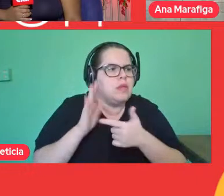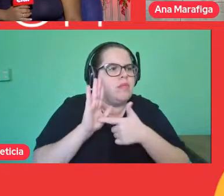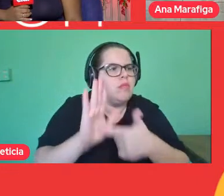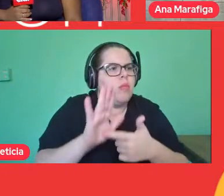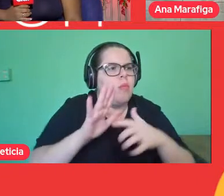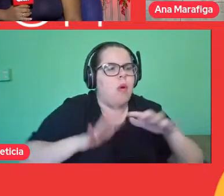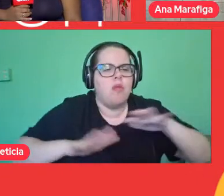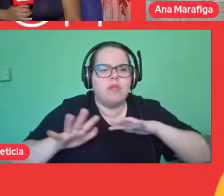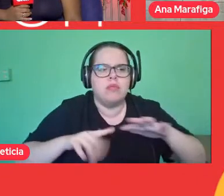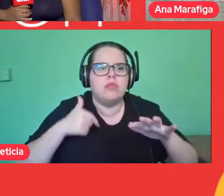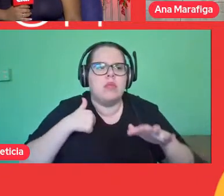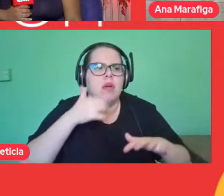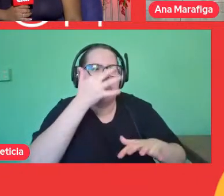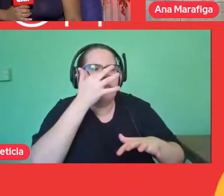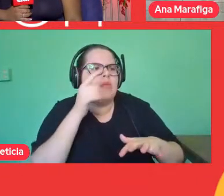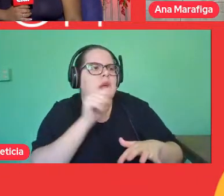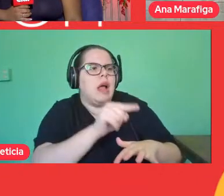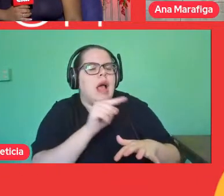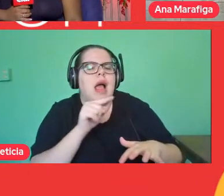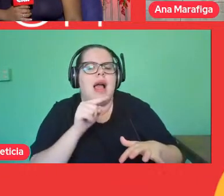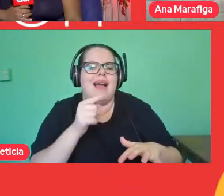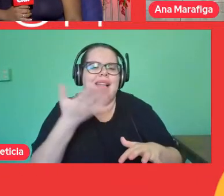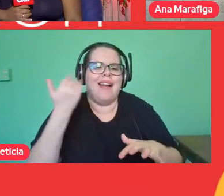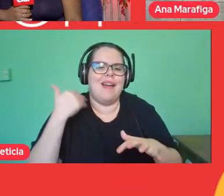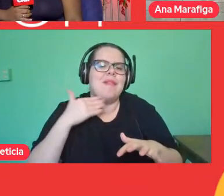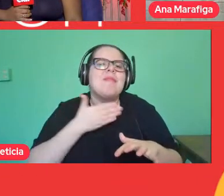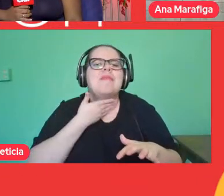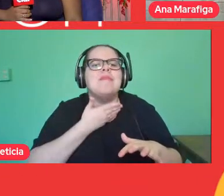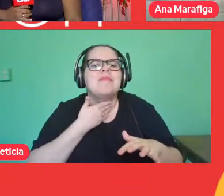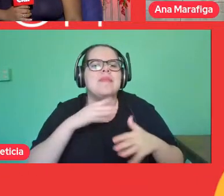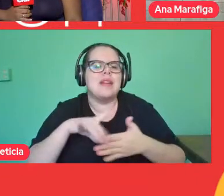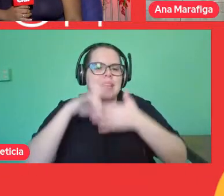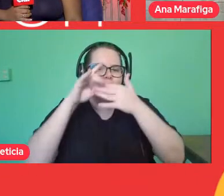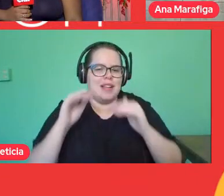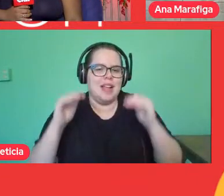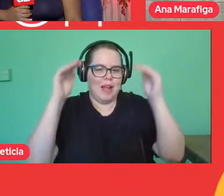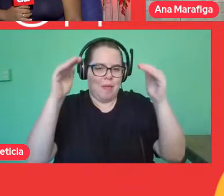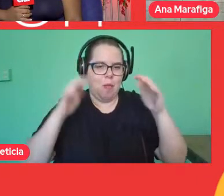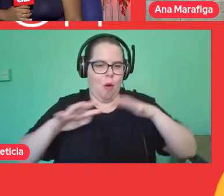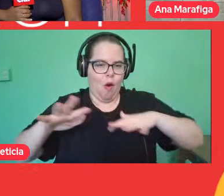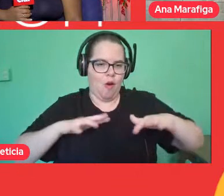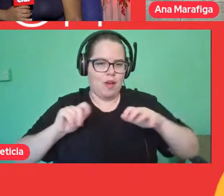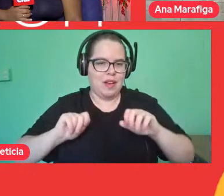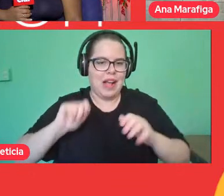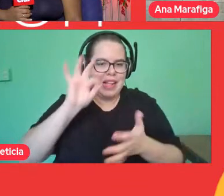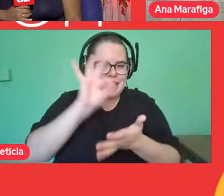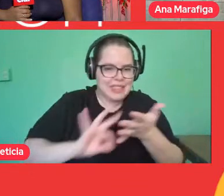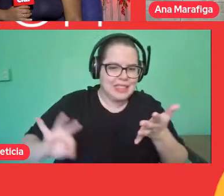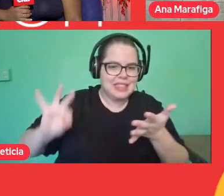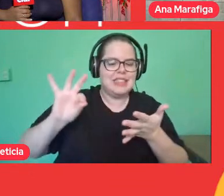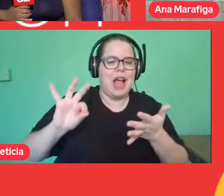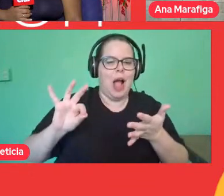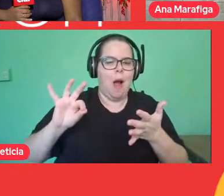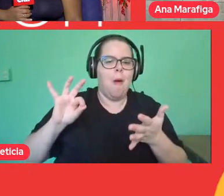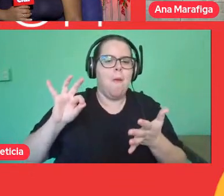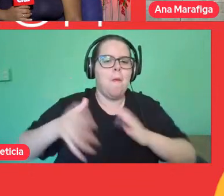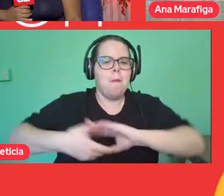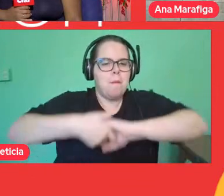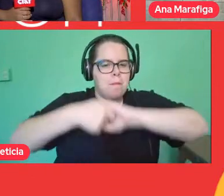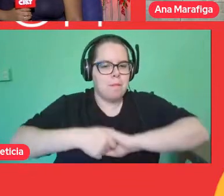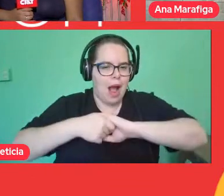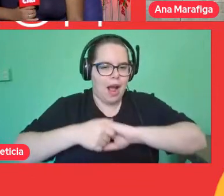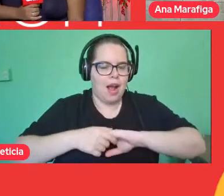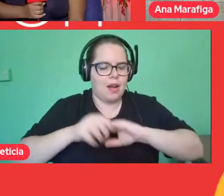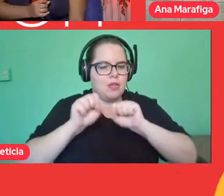até estava ouvindo o tal que a mesa redonda anterior aí, o movimento forte que levou a CIT a assinar, né, o Pacto Global, buscando